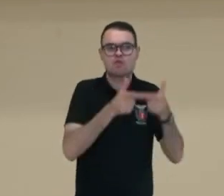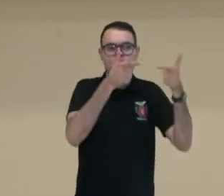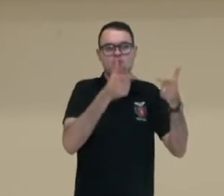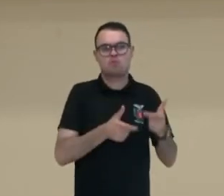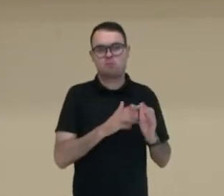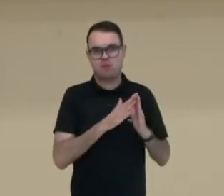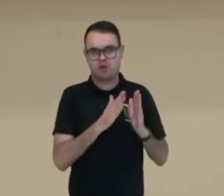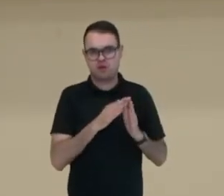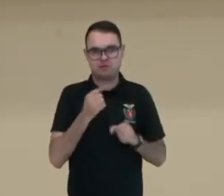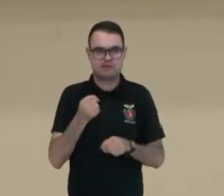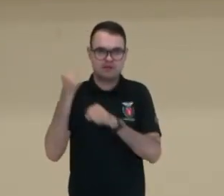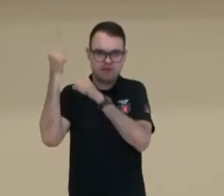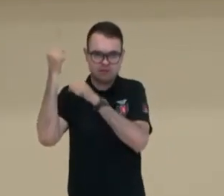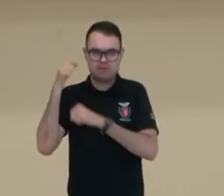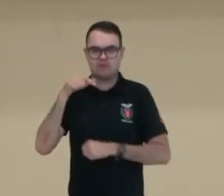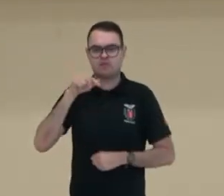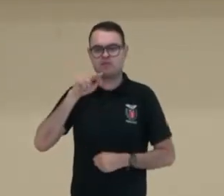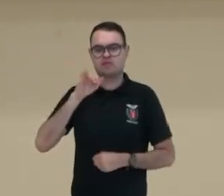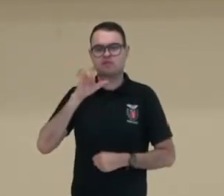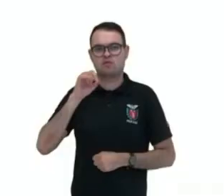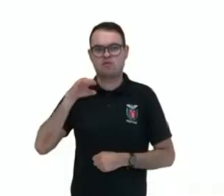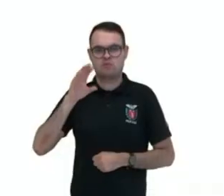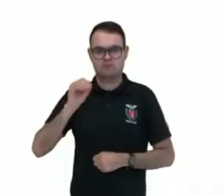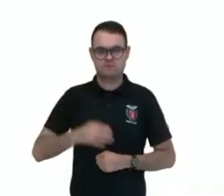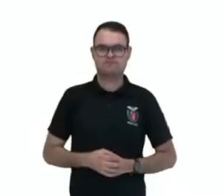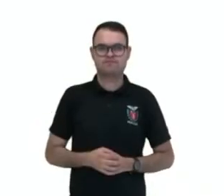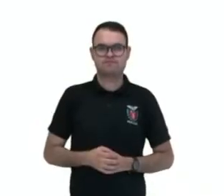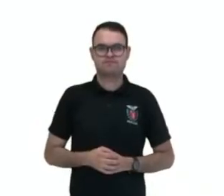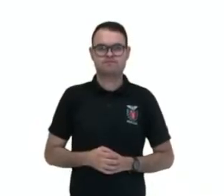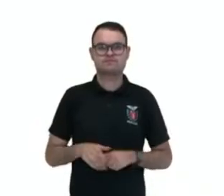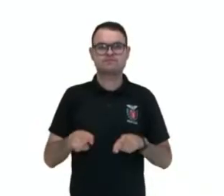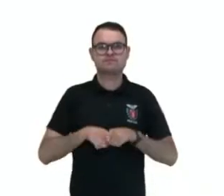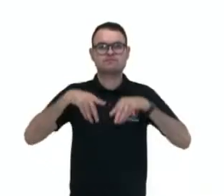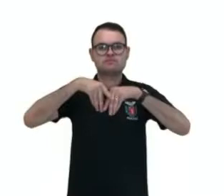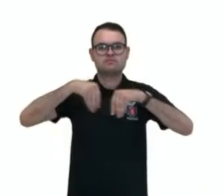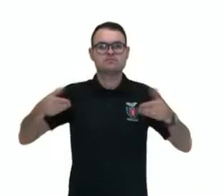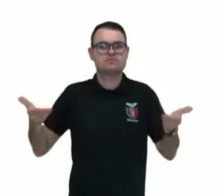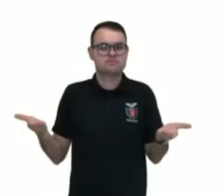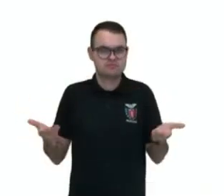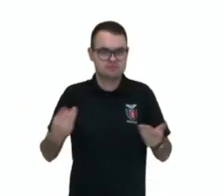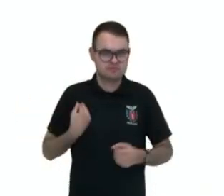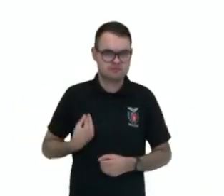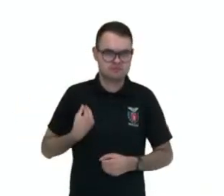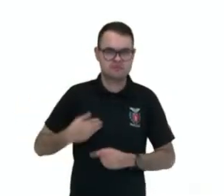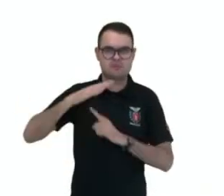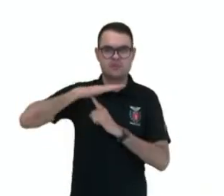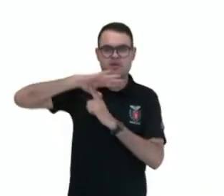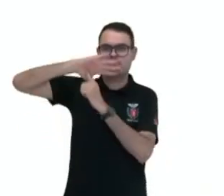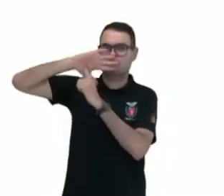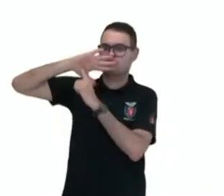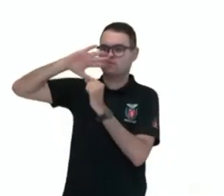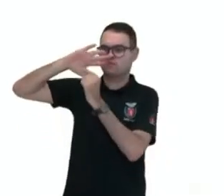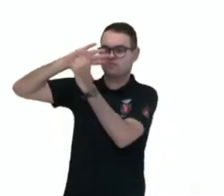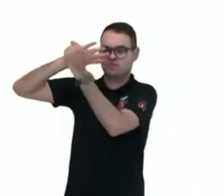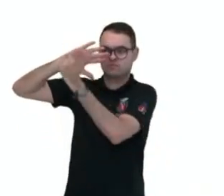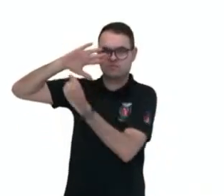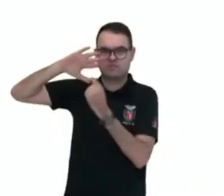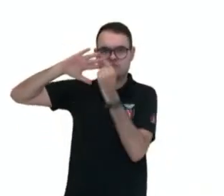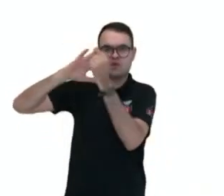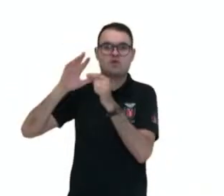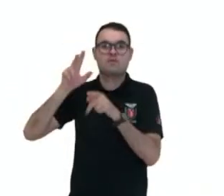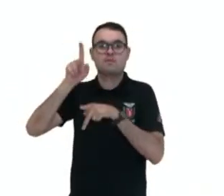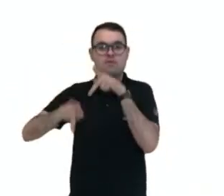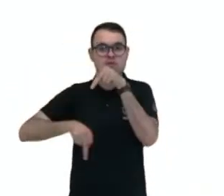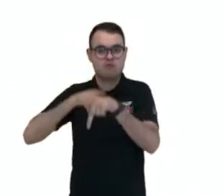moravam. Ok? No território do atual estado do Paraná, sobre os povos indígenas, nós temos